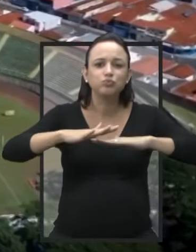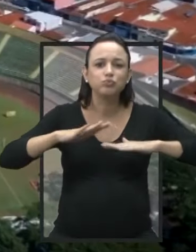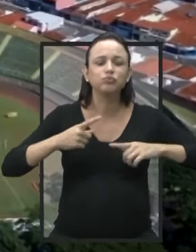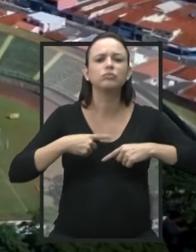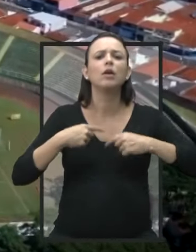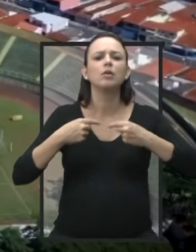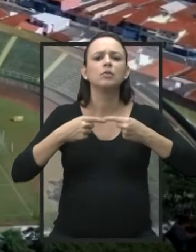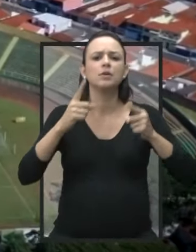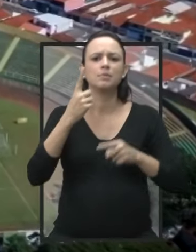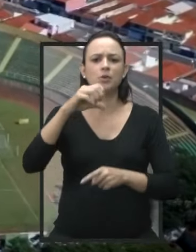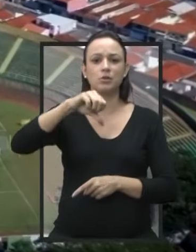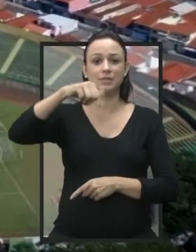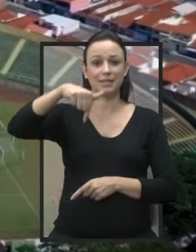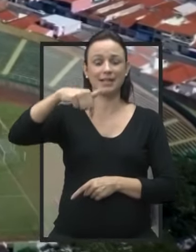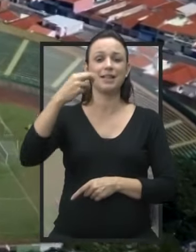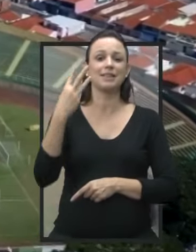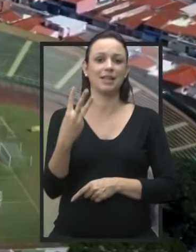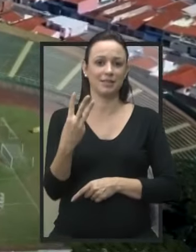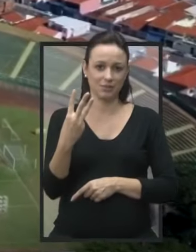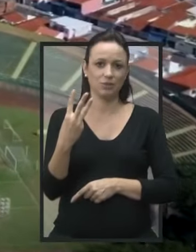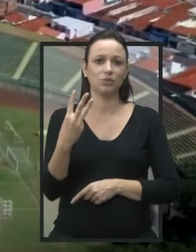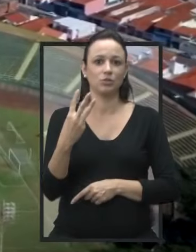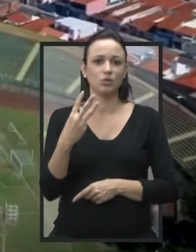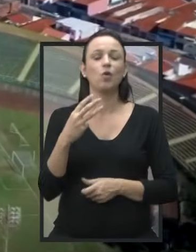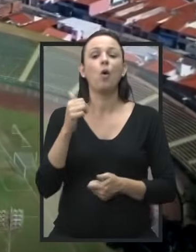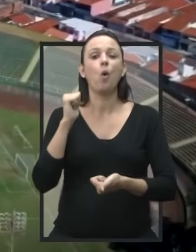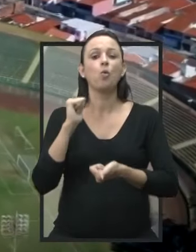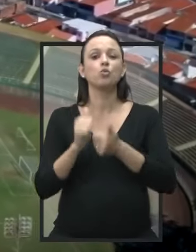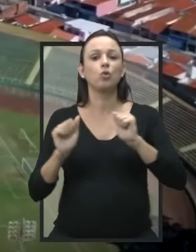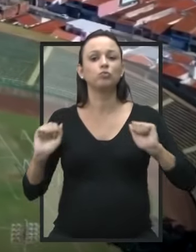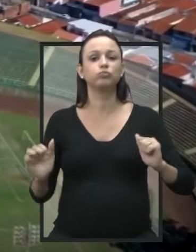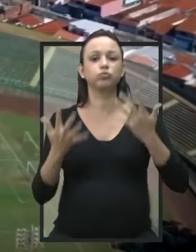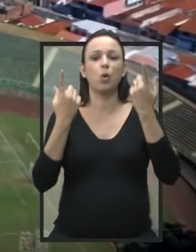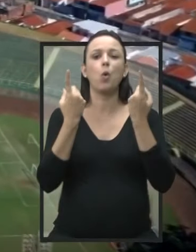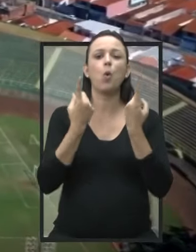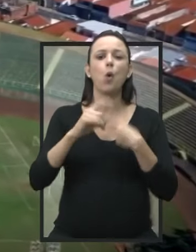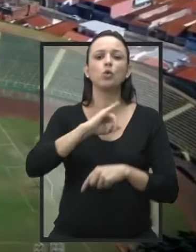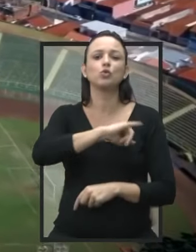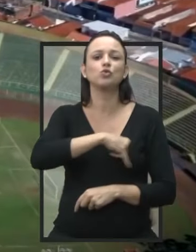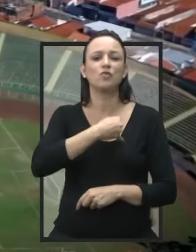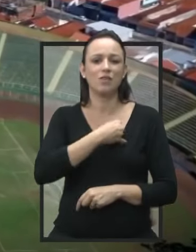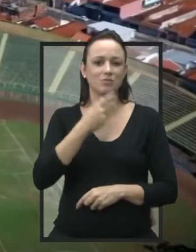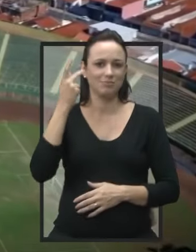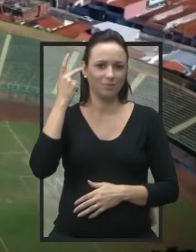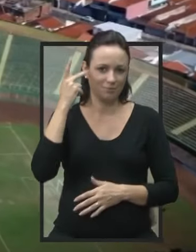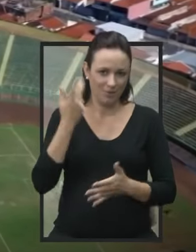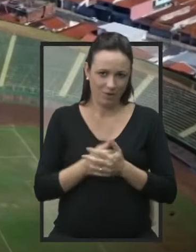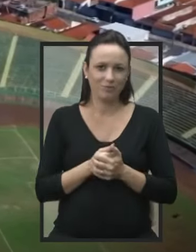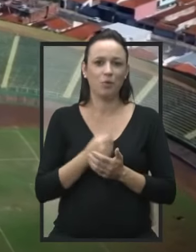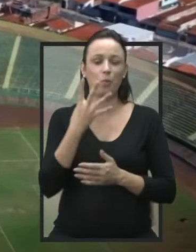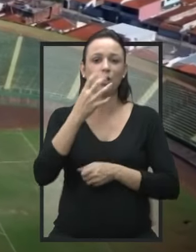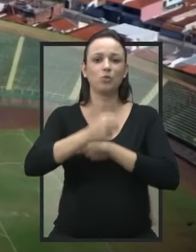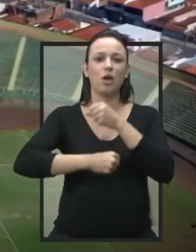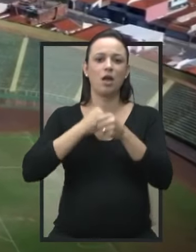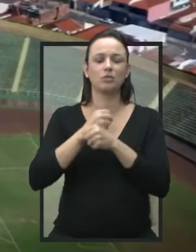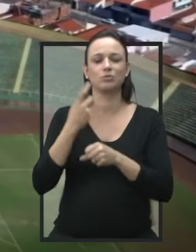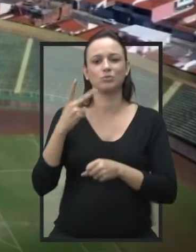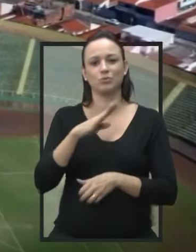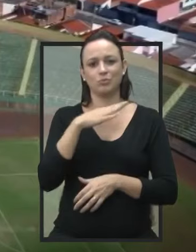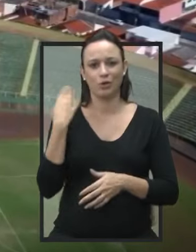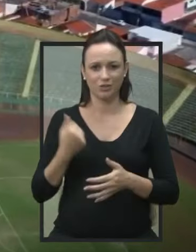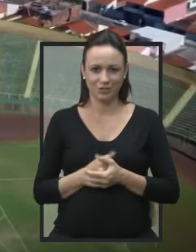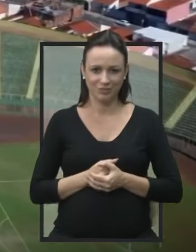foi inaugurado em 1973 em jogo festivo contra o Juventus de São Paulo, 4 anos após